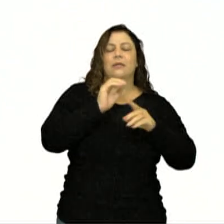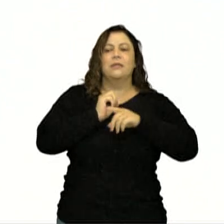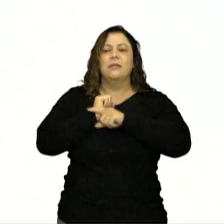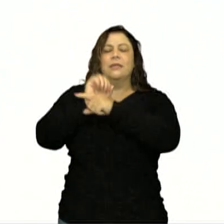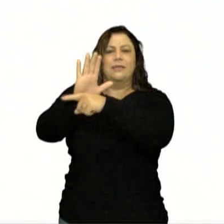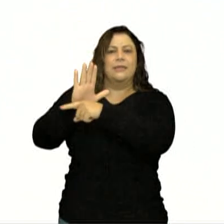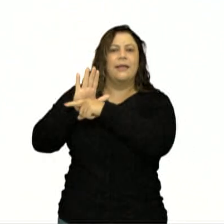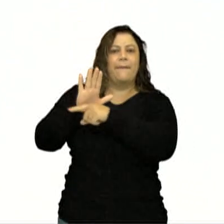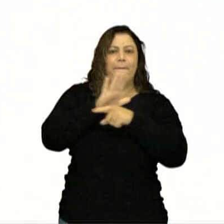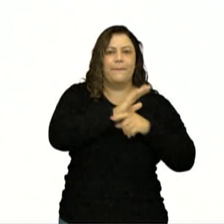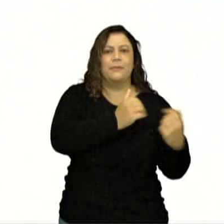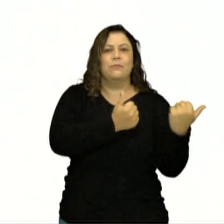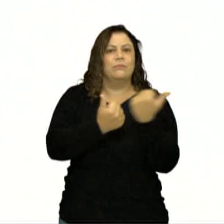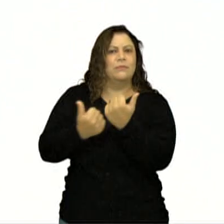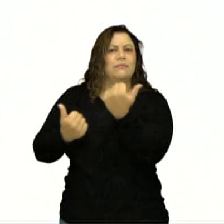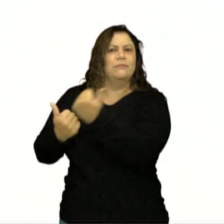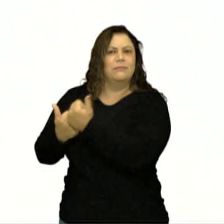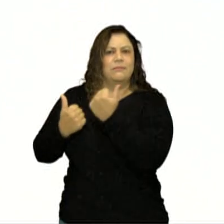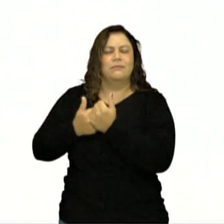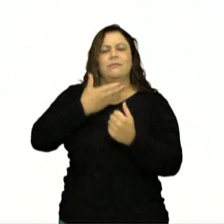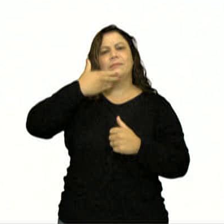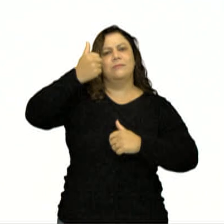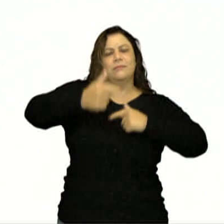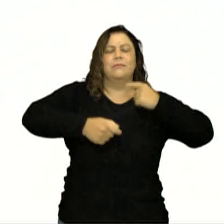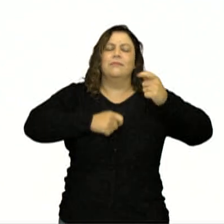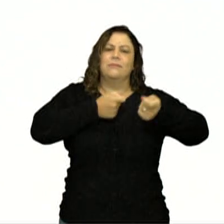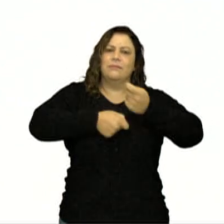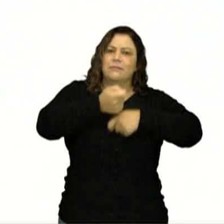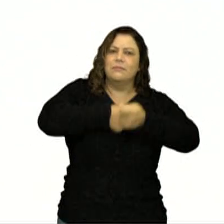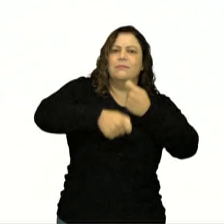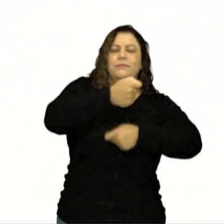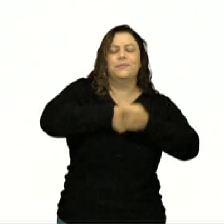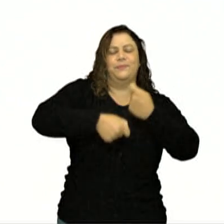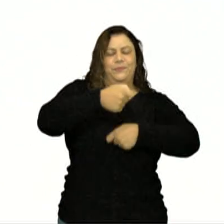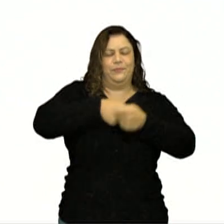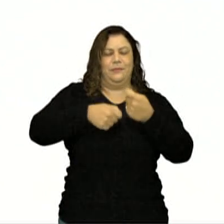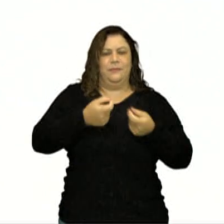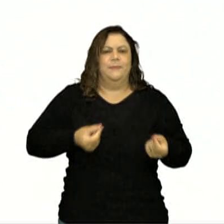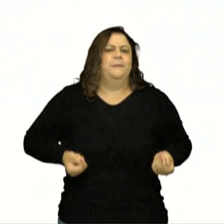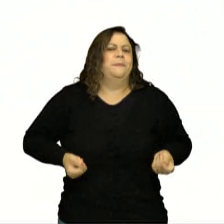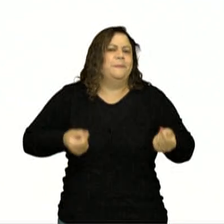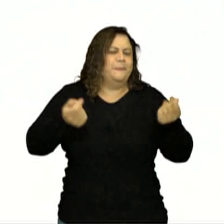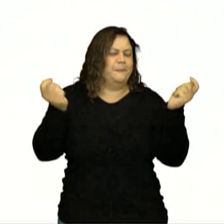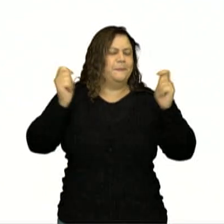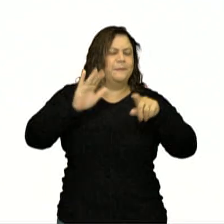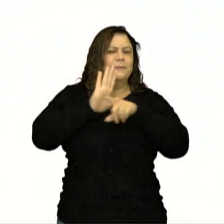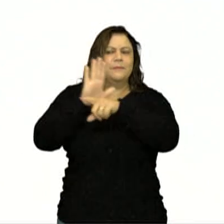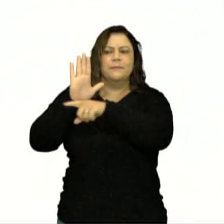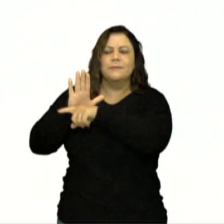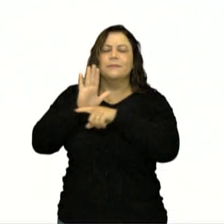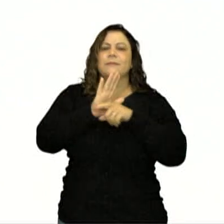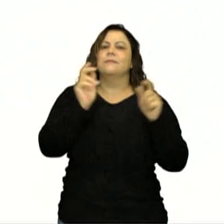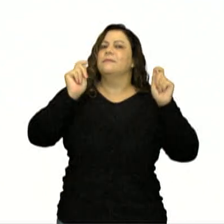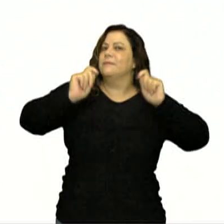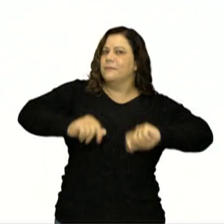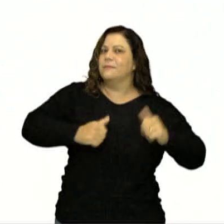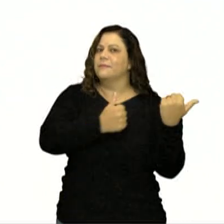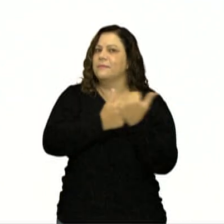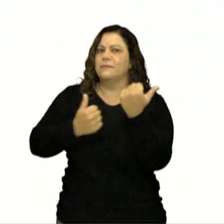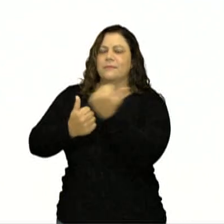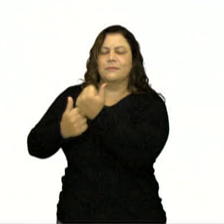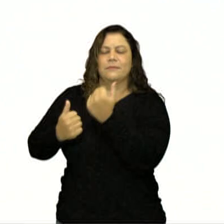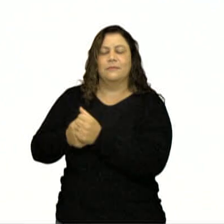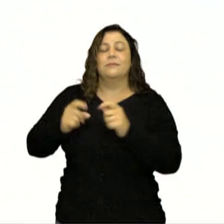dos seus negócios. A nobreza apoiava o rei visando a manutenção dos seus privilégios e os camponeses esperavam a